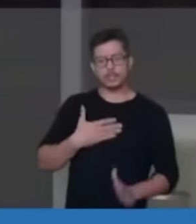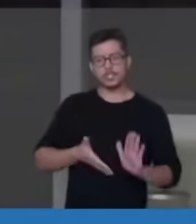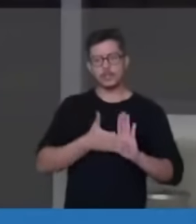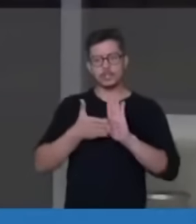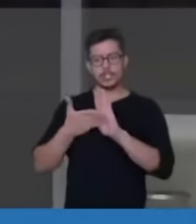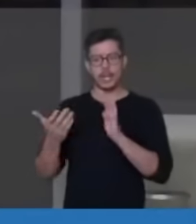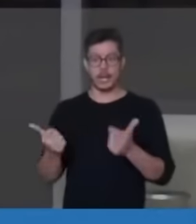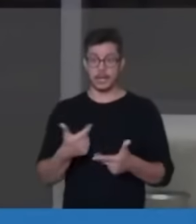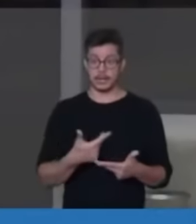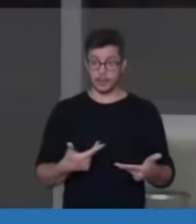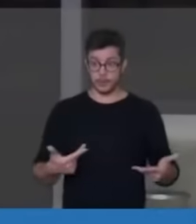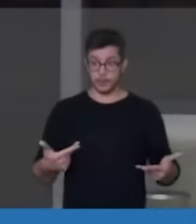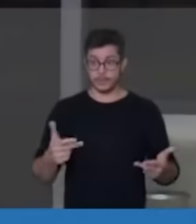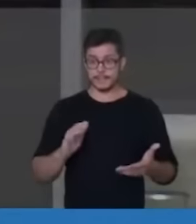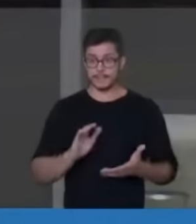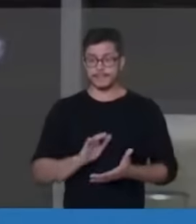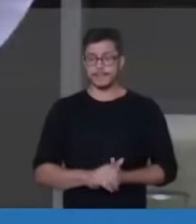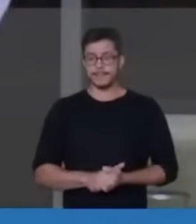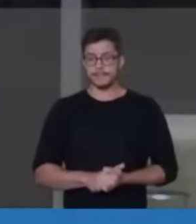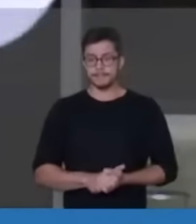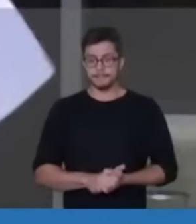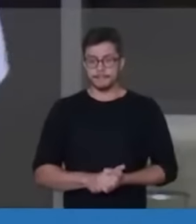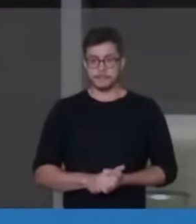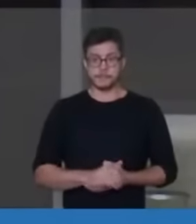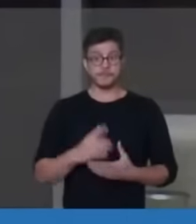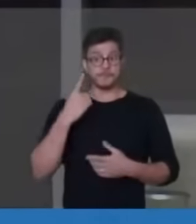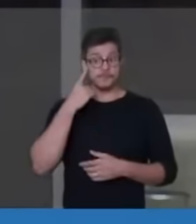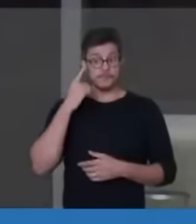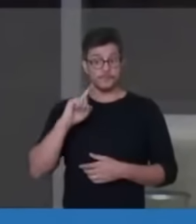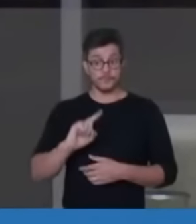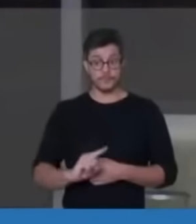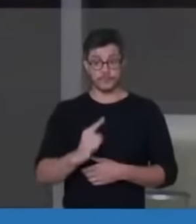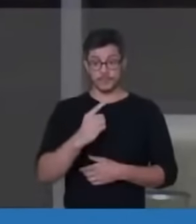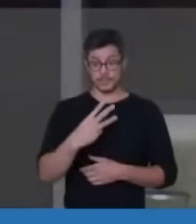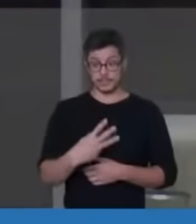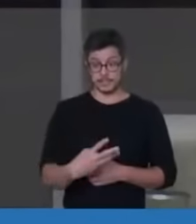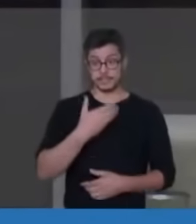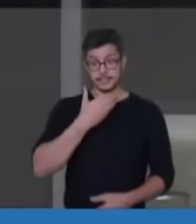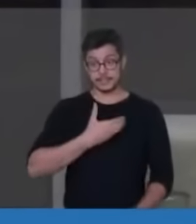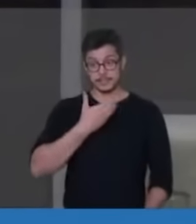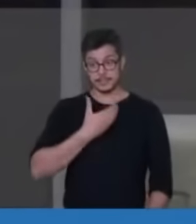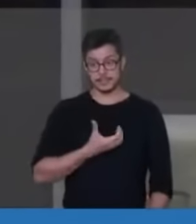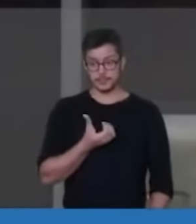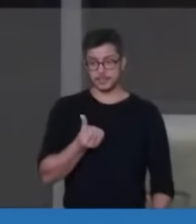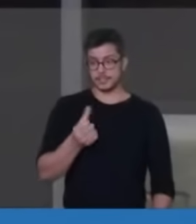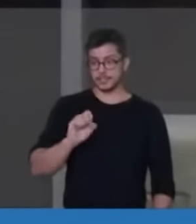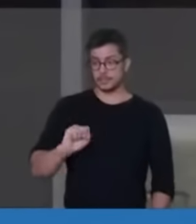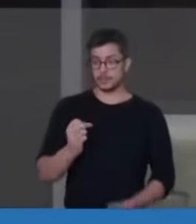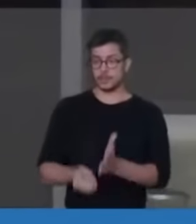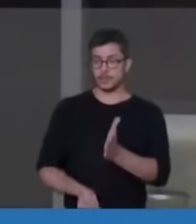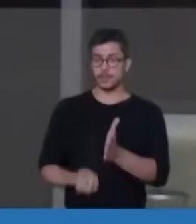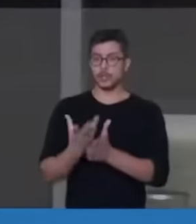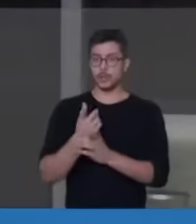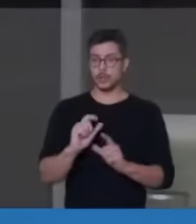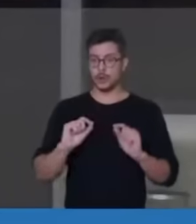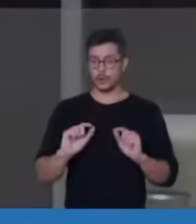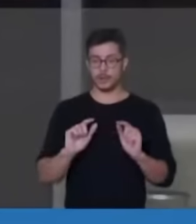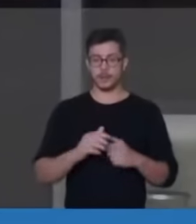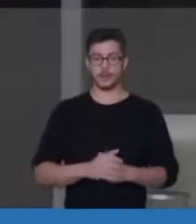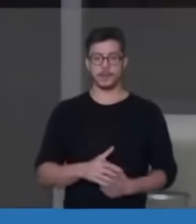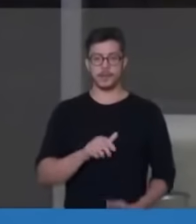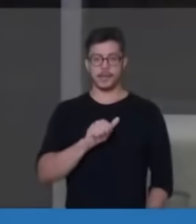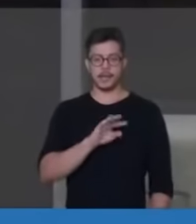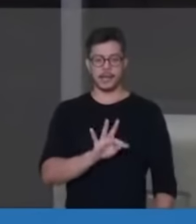torturadores da ditadura, editou no dia 13 de dezembro de 68 um ato institucional que